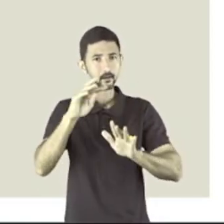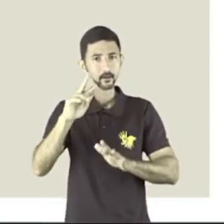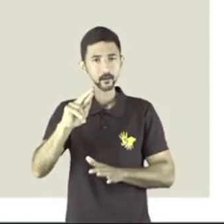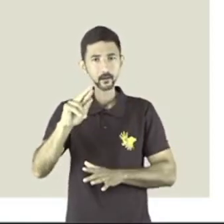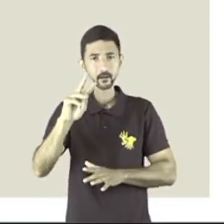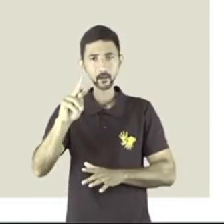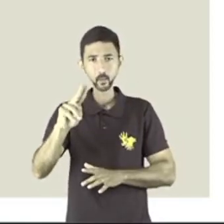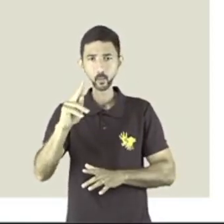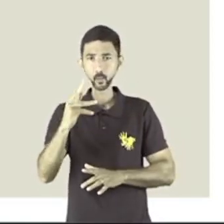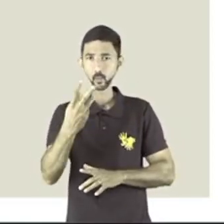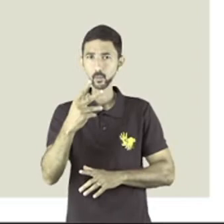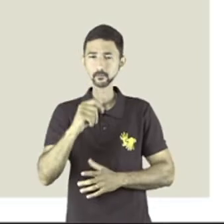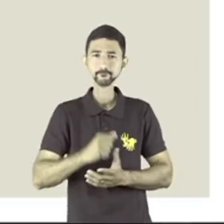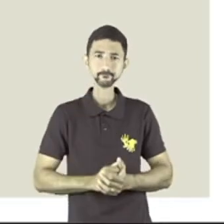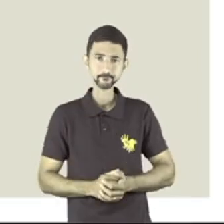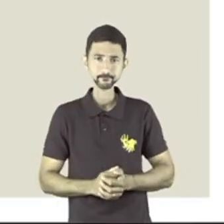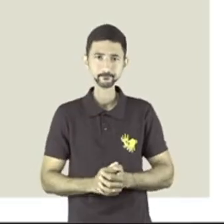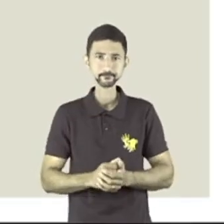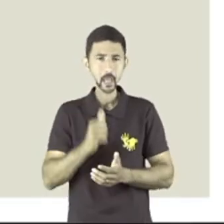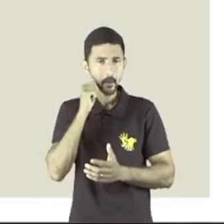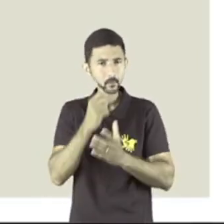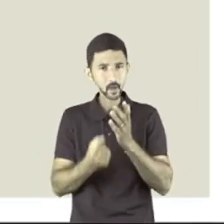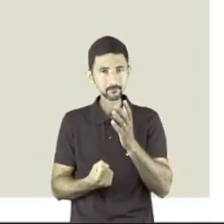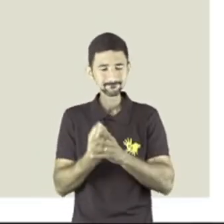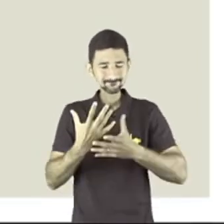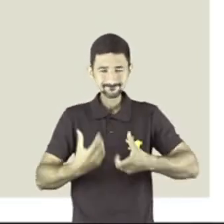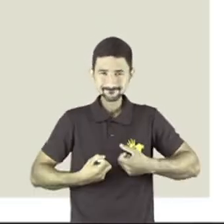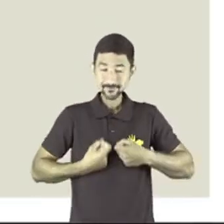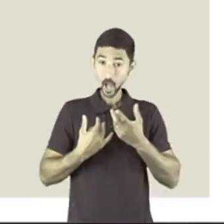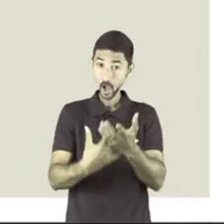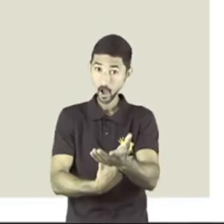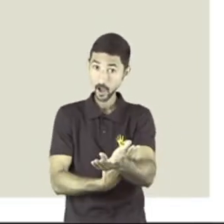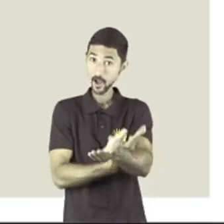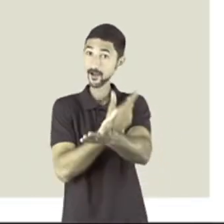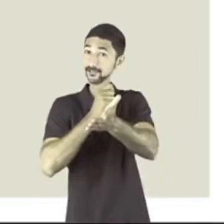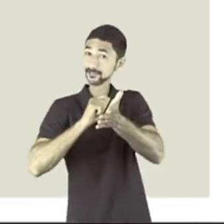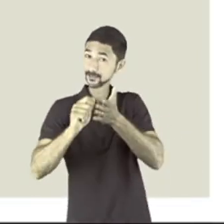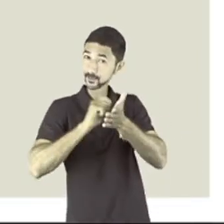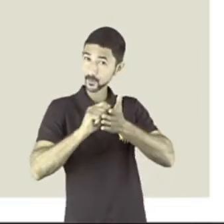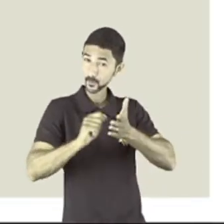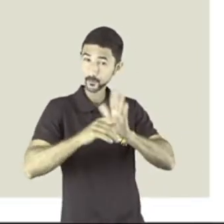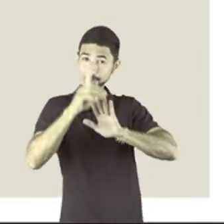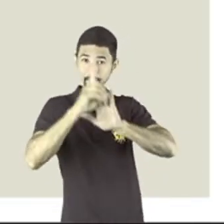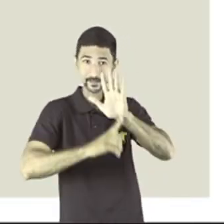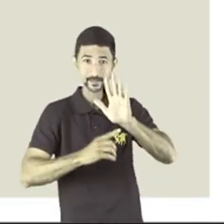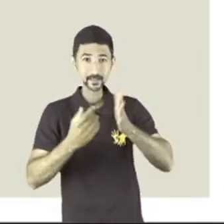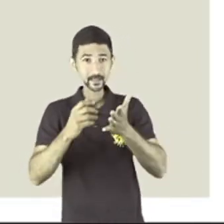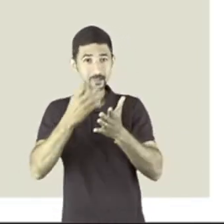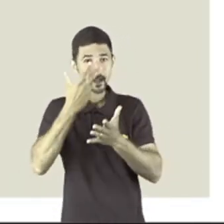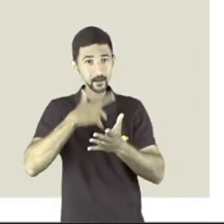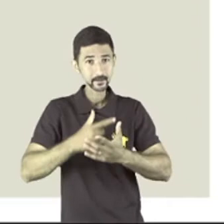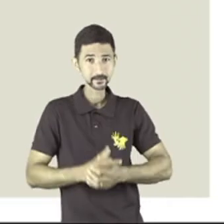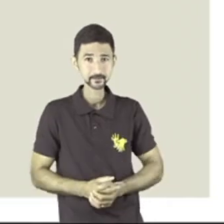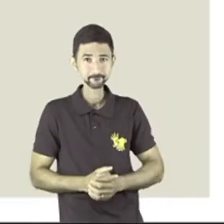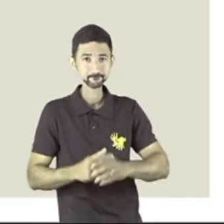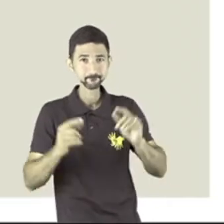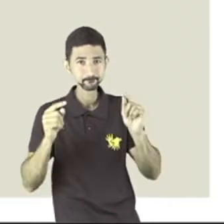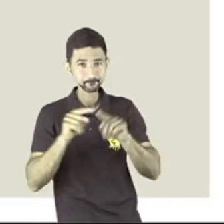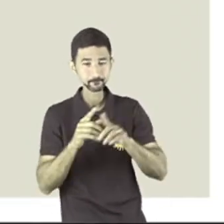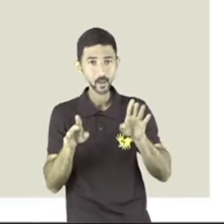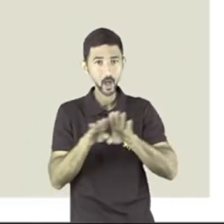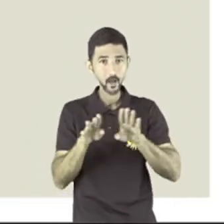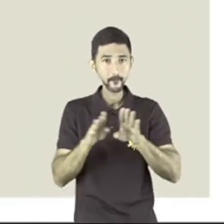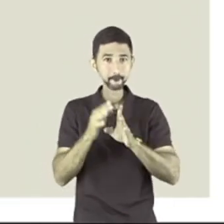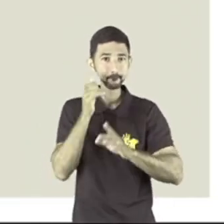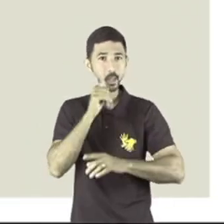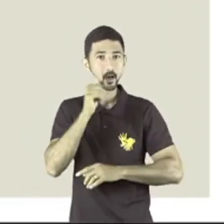estava muito inspirada no dia em que ela compôs o poema Os Direitos das Crianças. Então, de acordo com esta